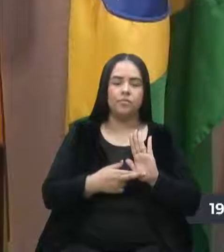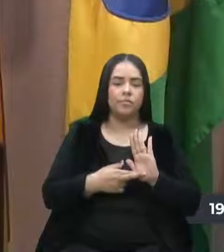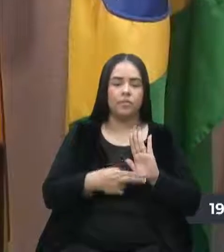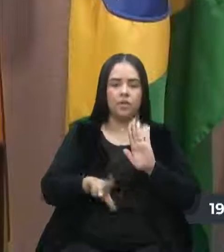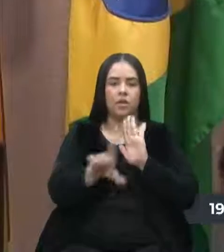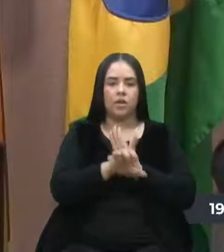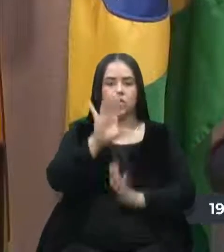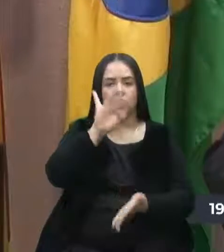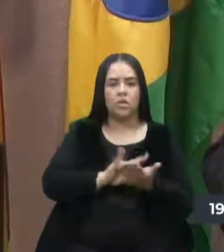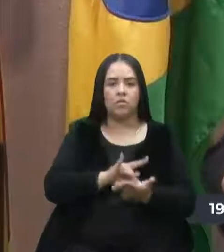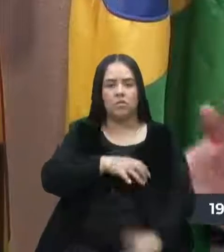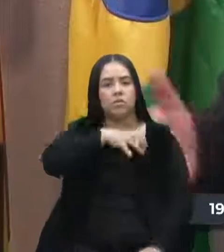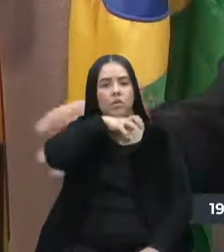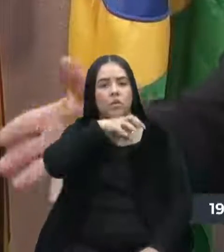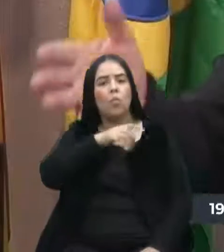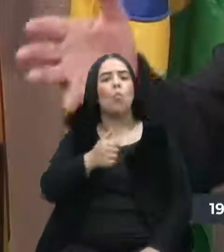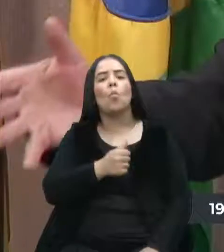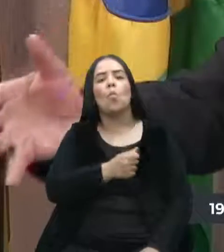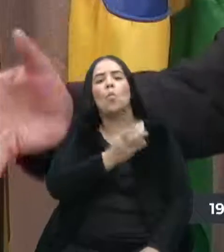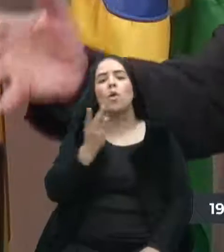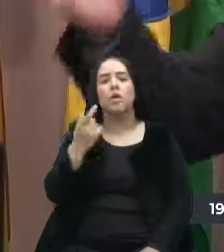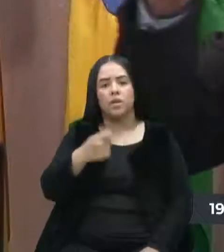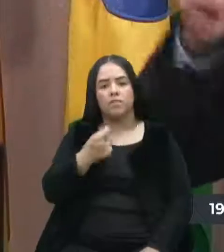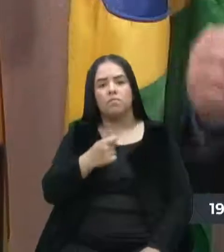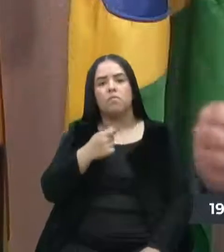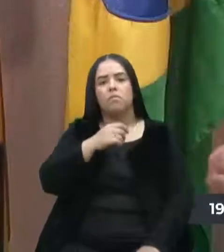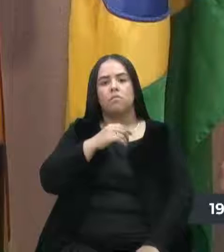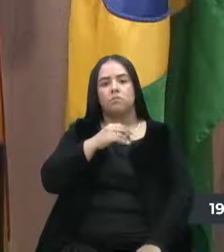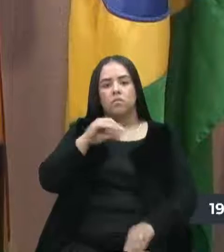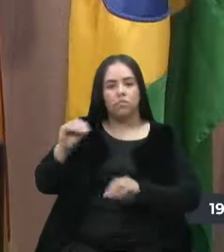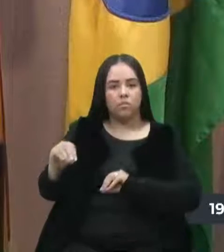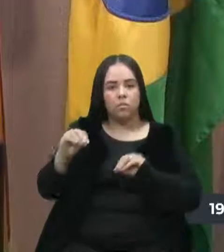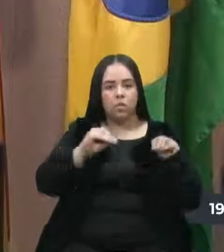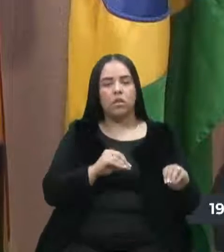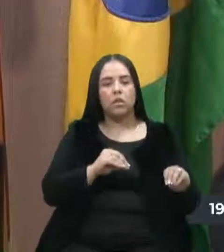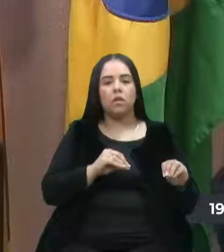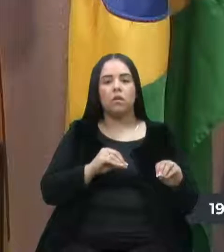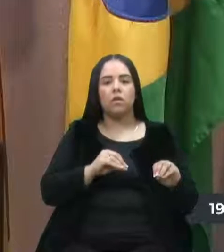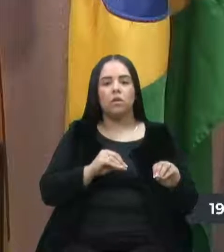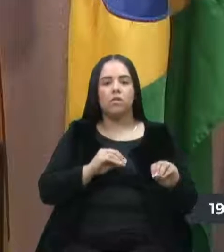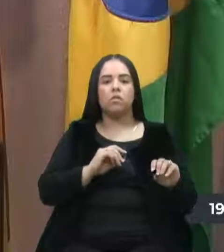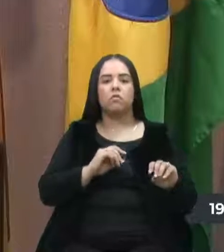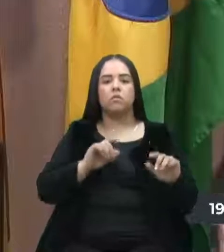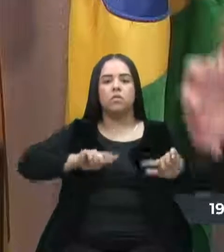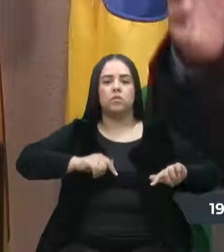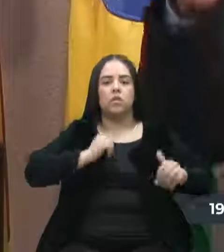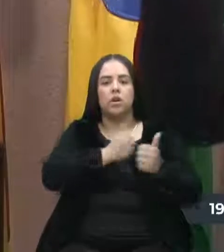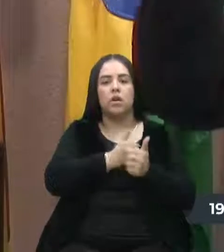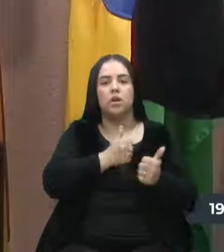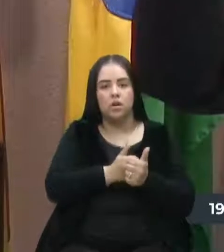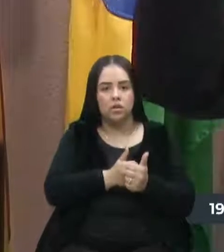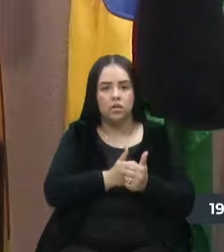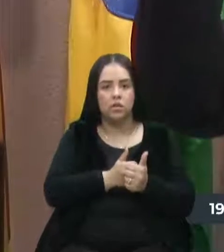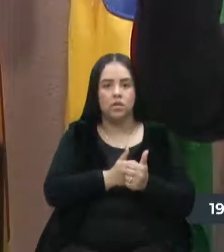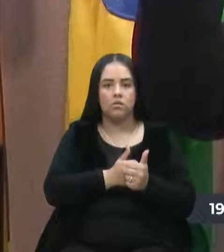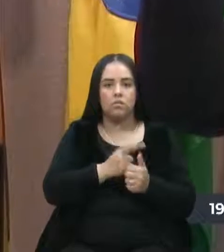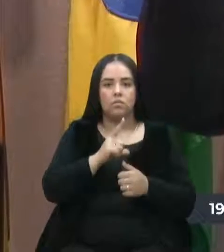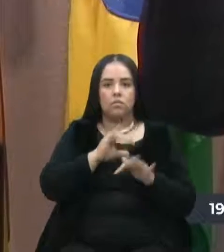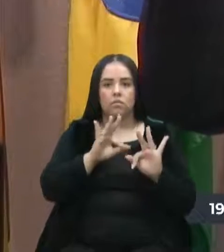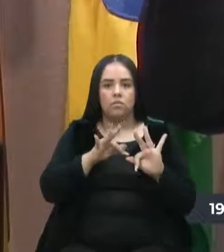área de risco terão que ser retiradas e poderes poderiam ser construídas em áreas públicas próximas para que elas tenham as